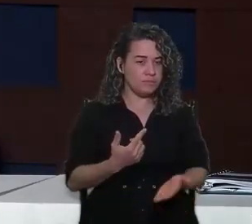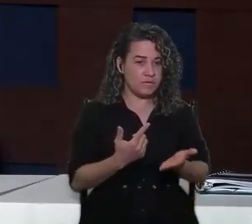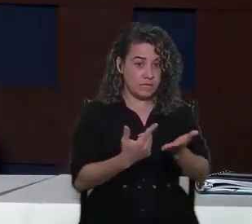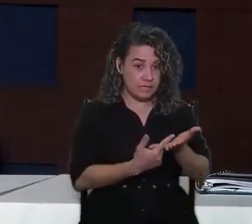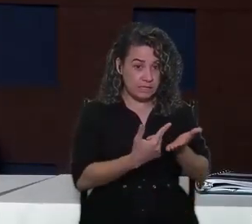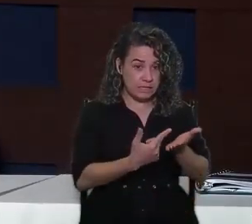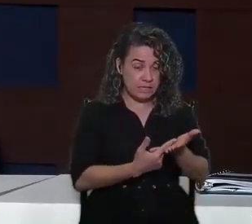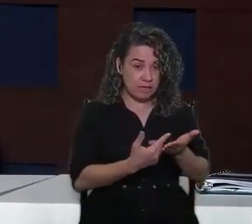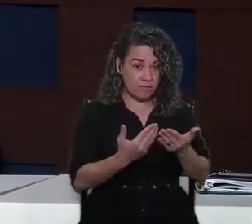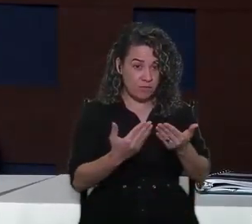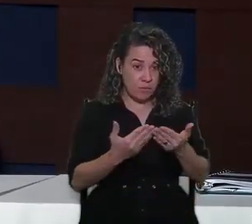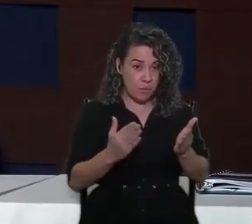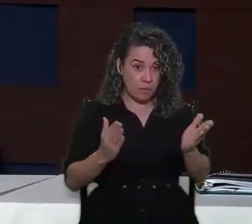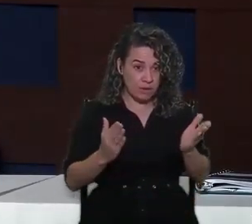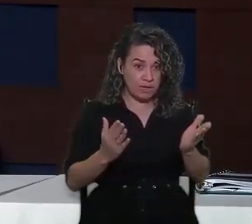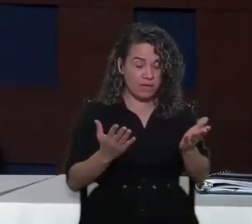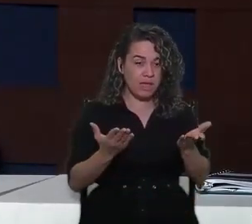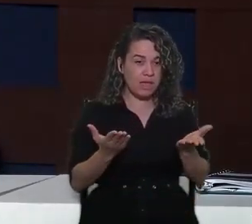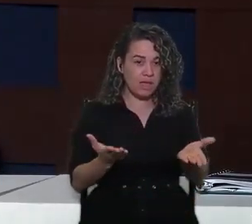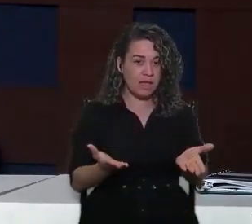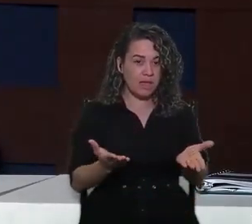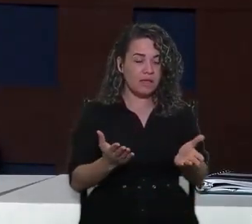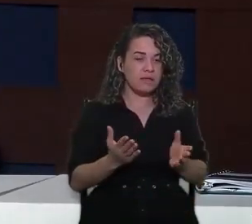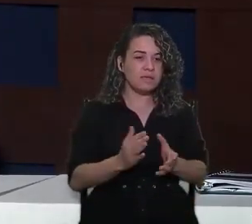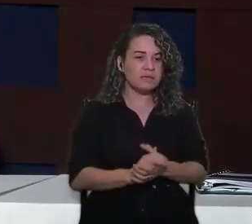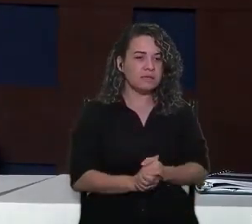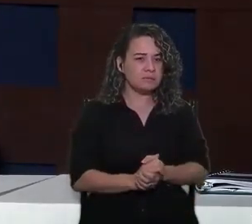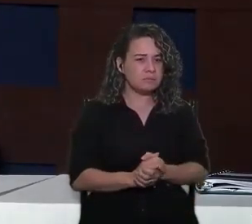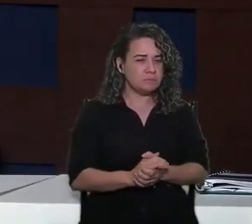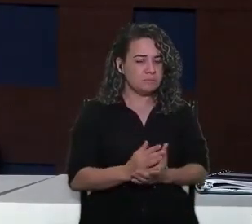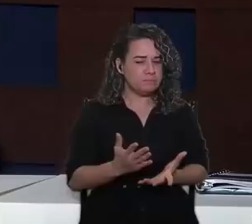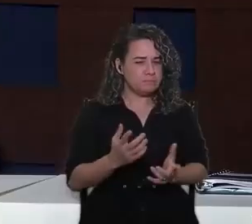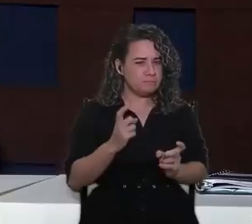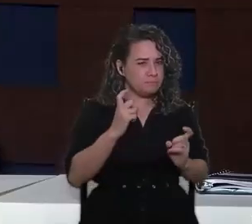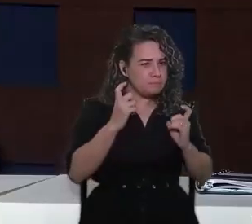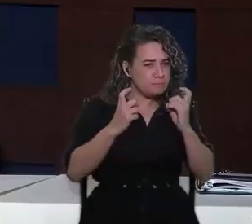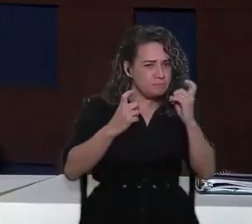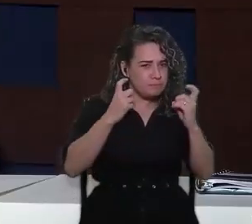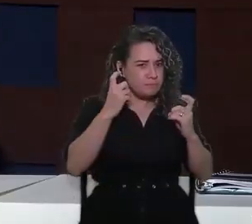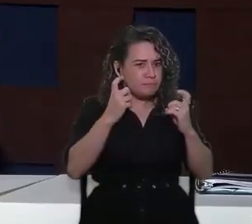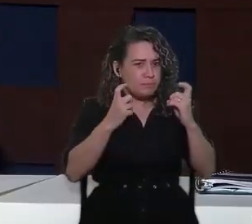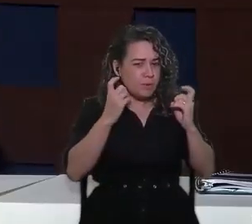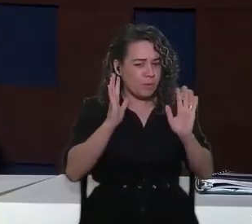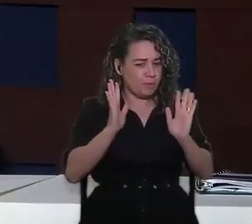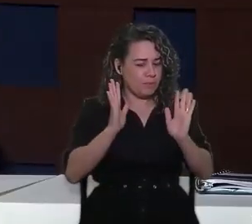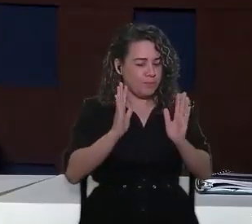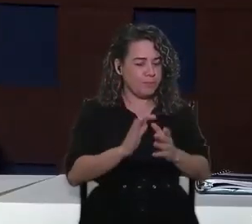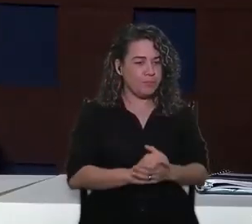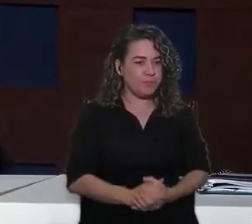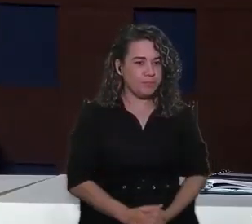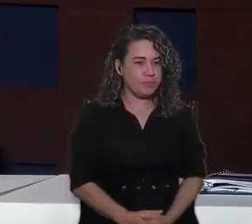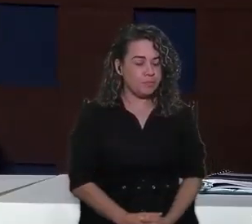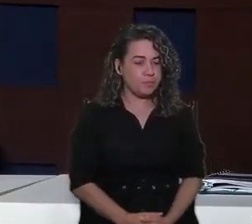muita paulada por causa desse livro. Queriam dizer, como que esse rapaz